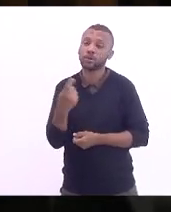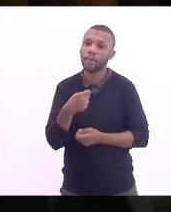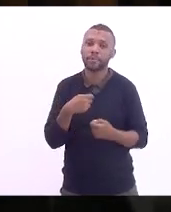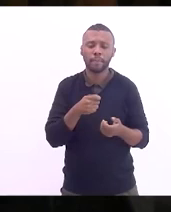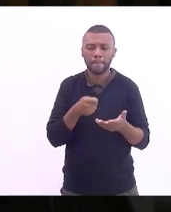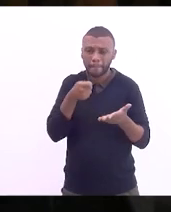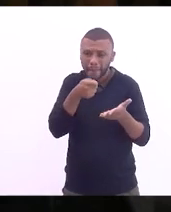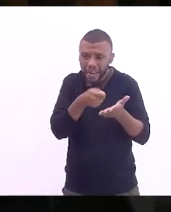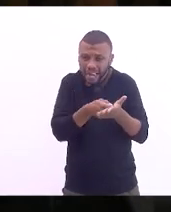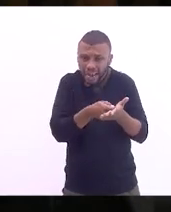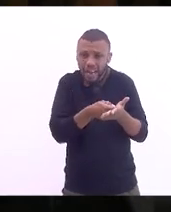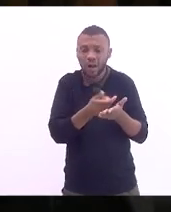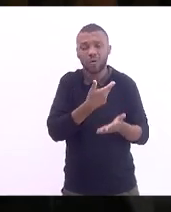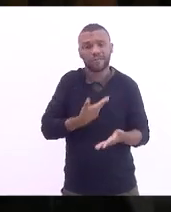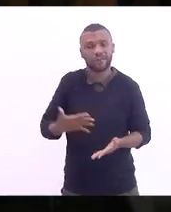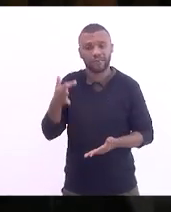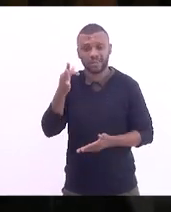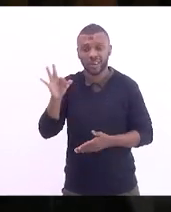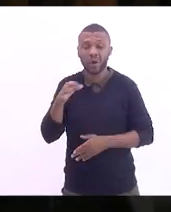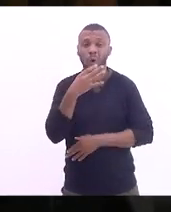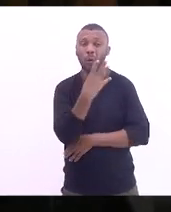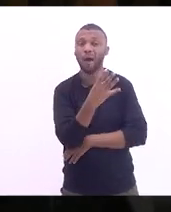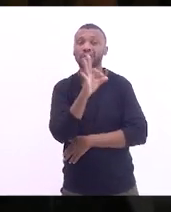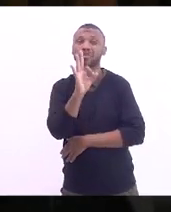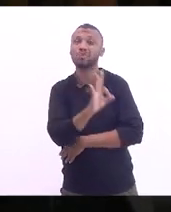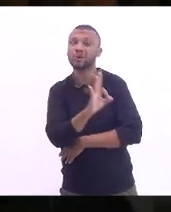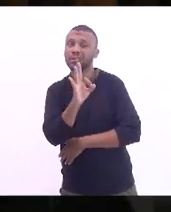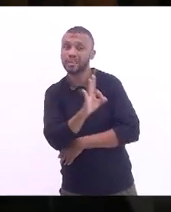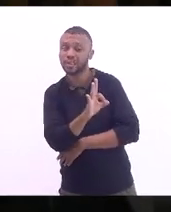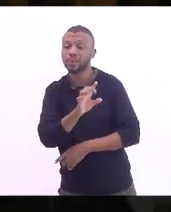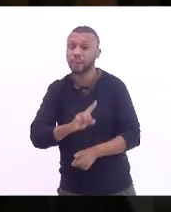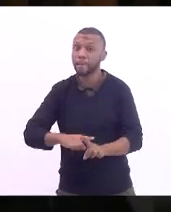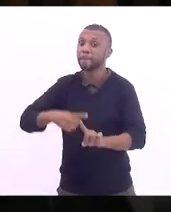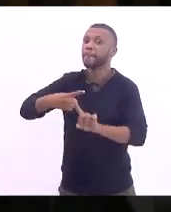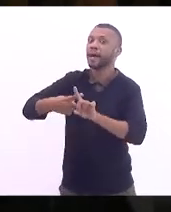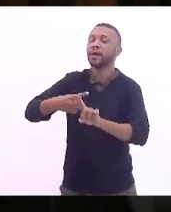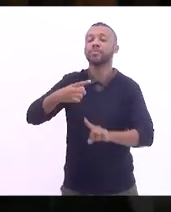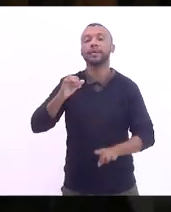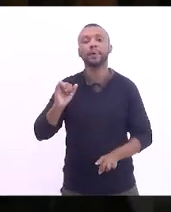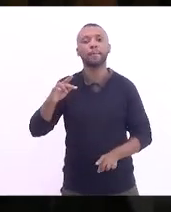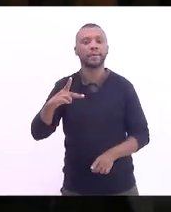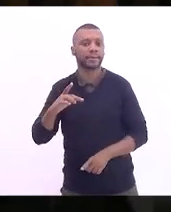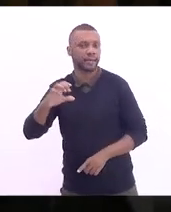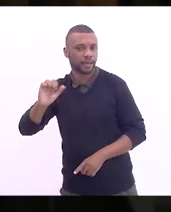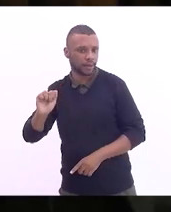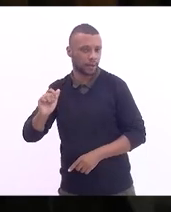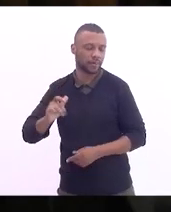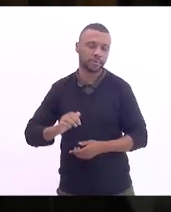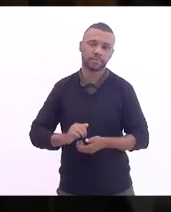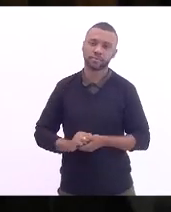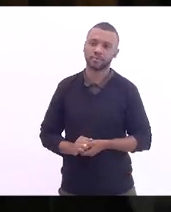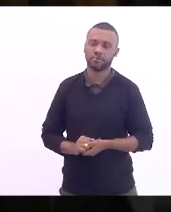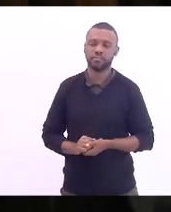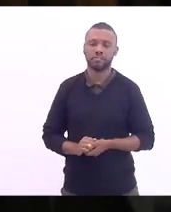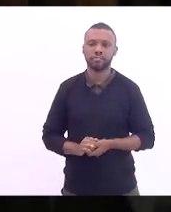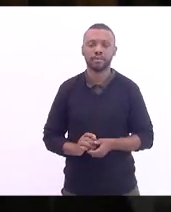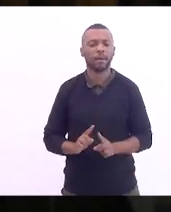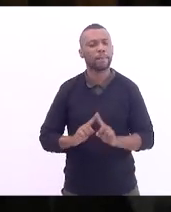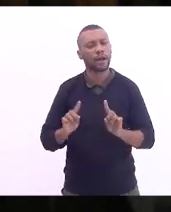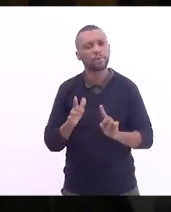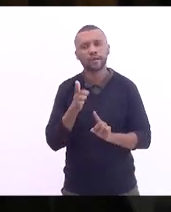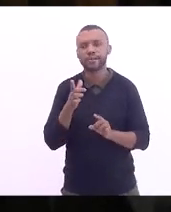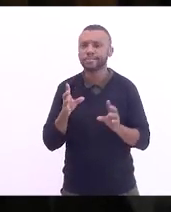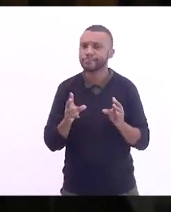pagar a união quatro pontos percentuais mas o IPCA mas queria